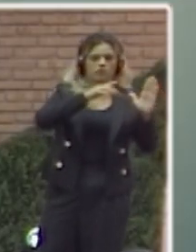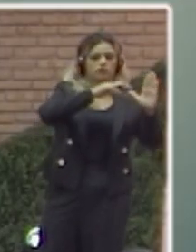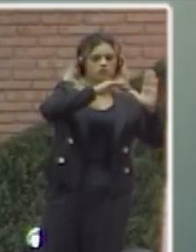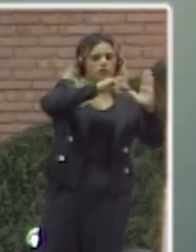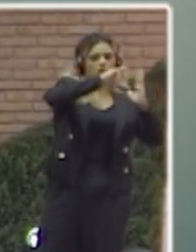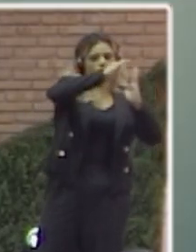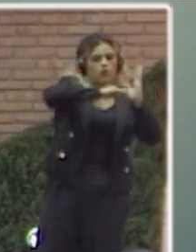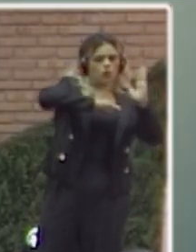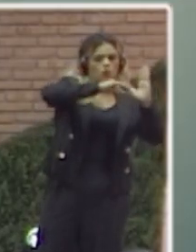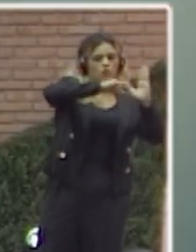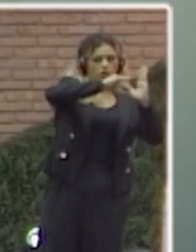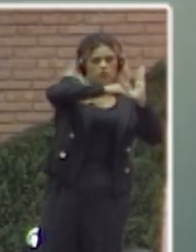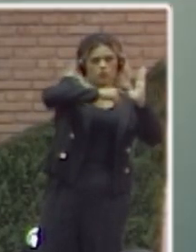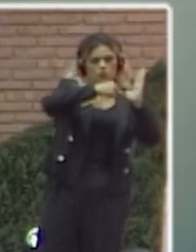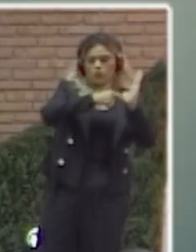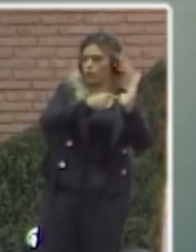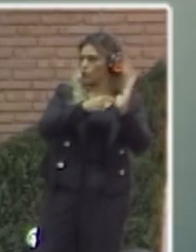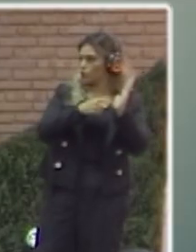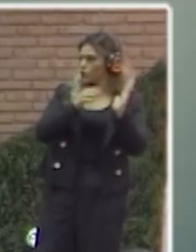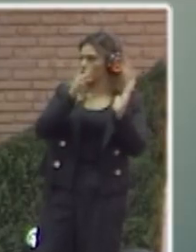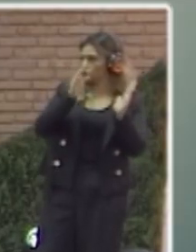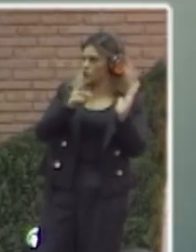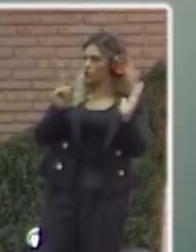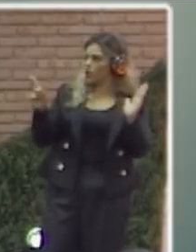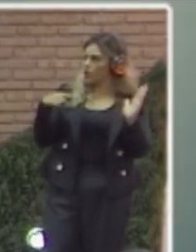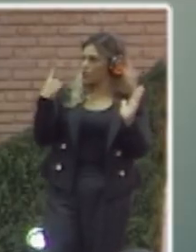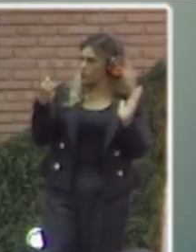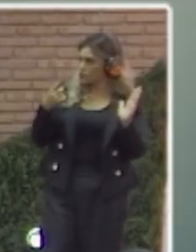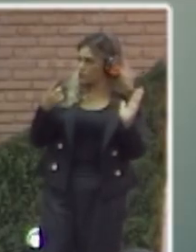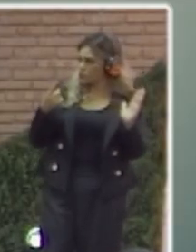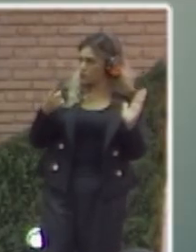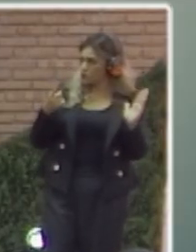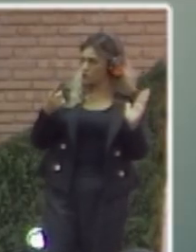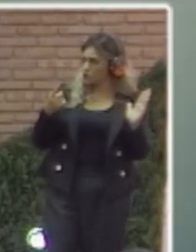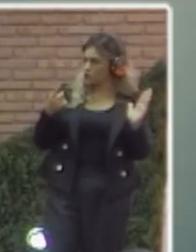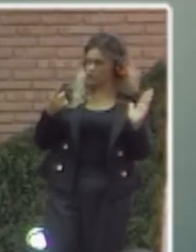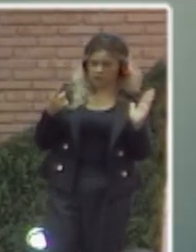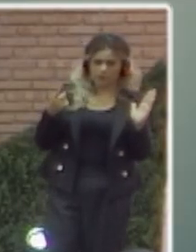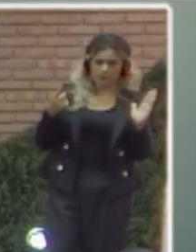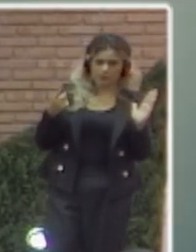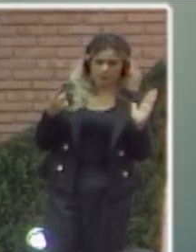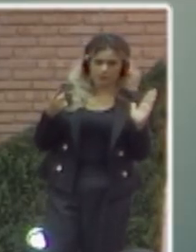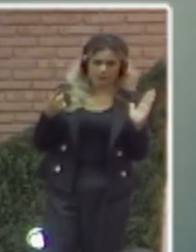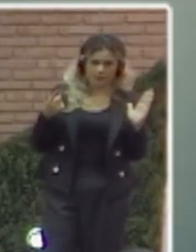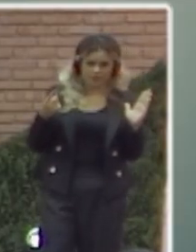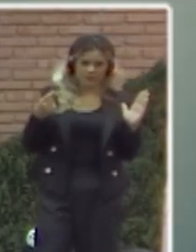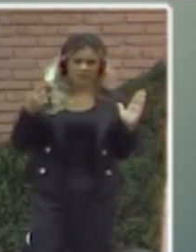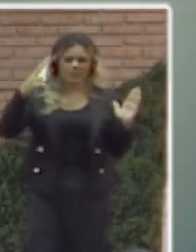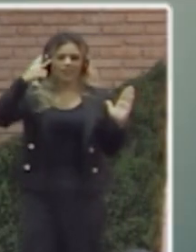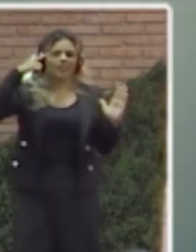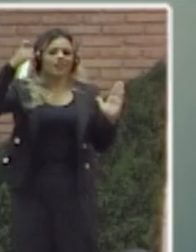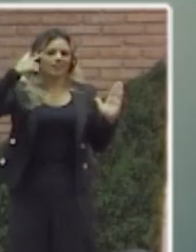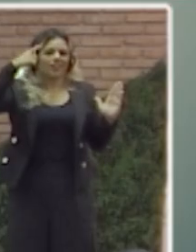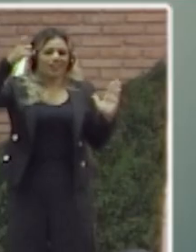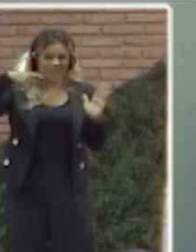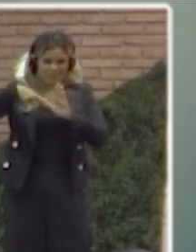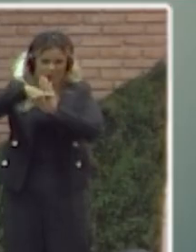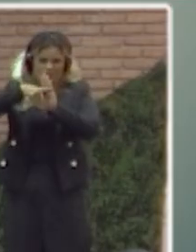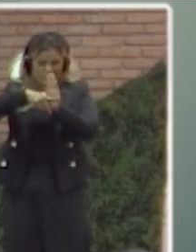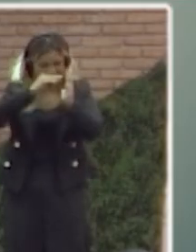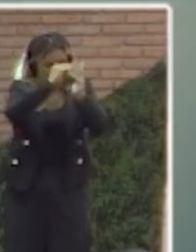vem automaticamente. A partir do momento que a gente colocou as informações iniciais do